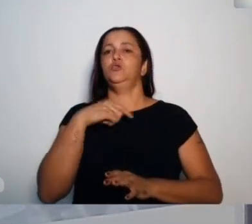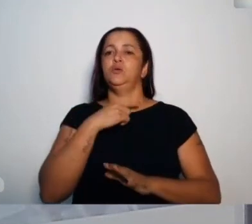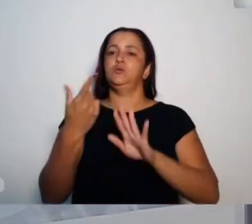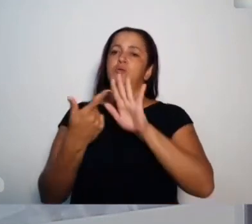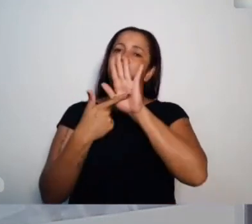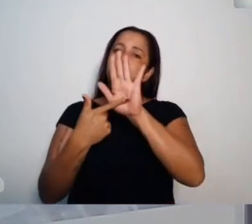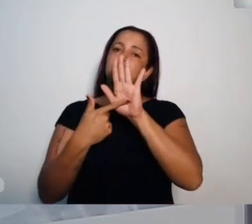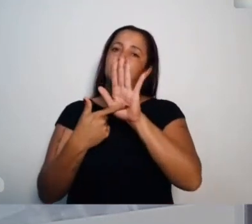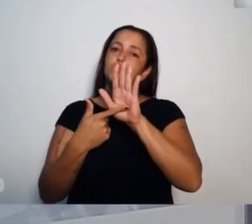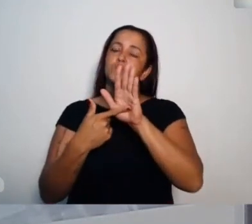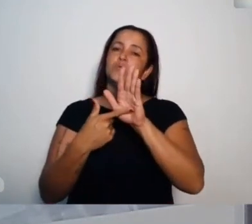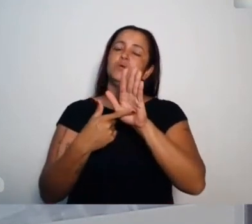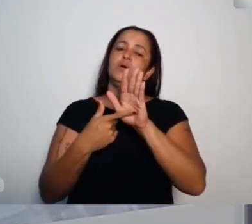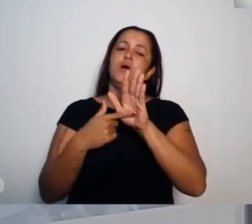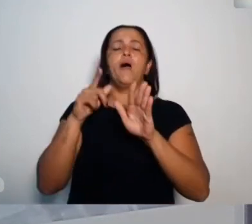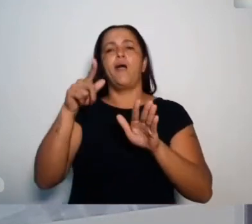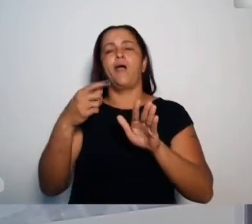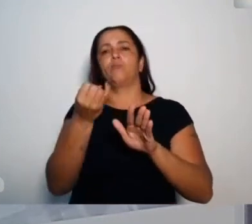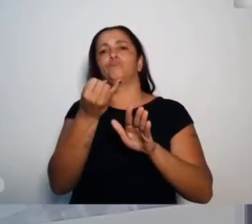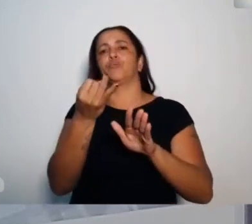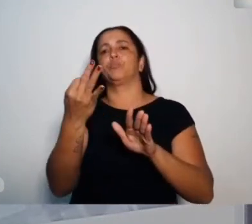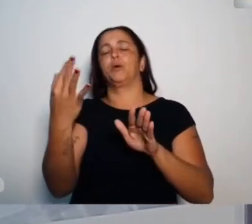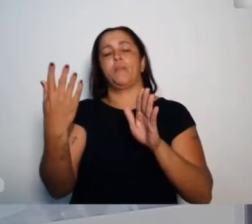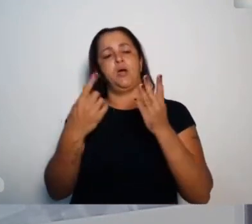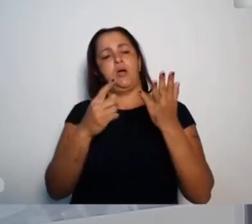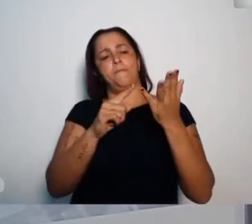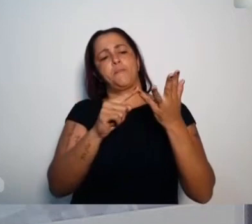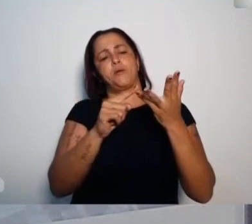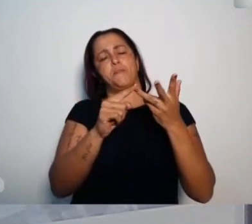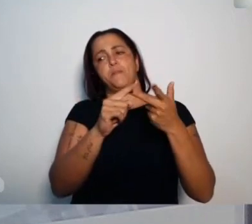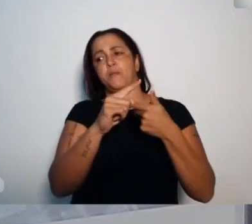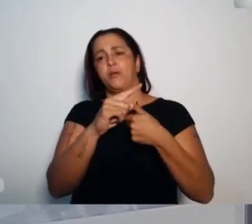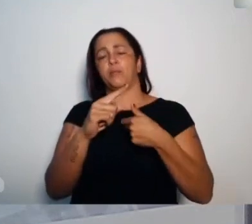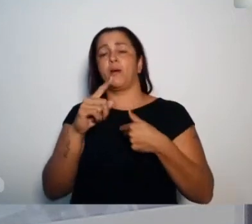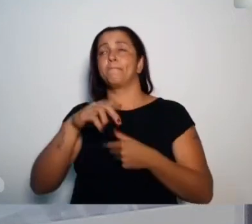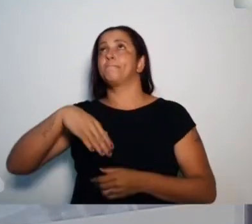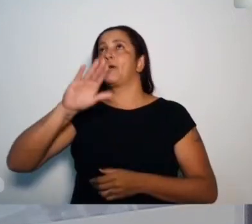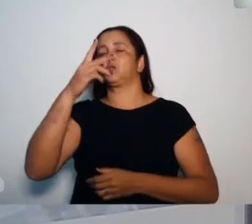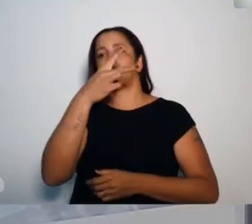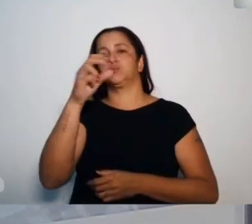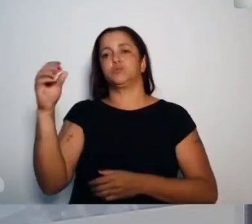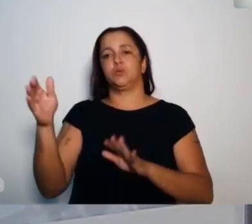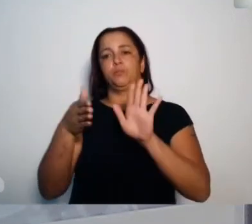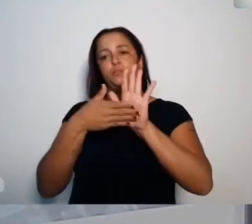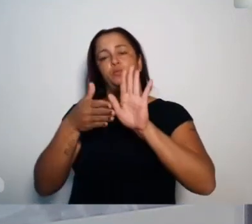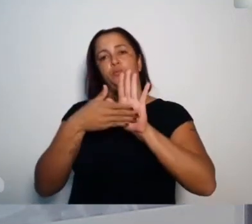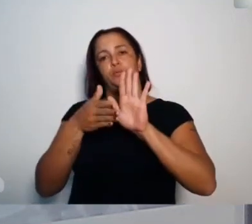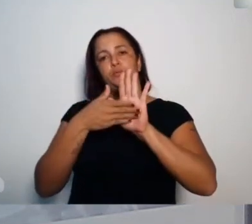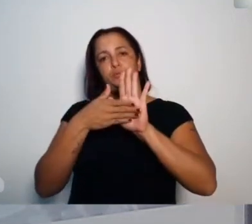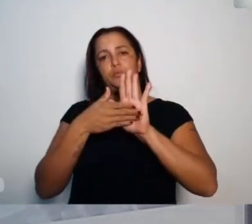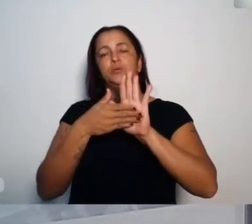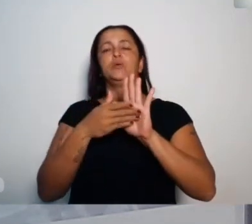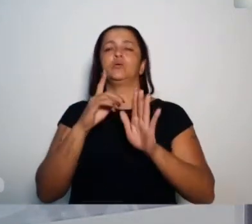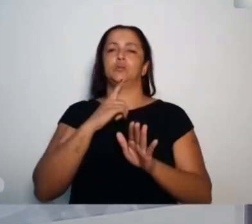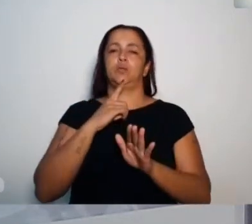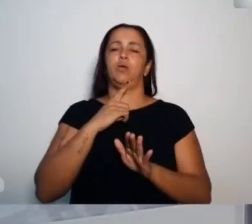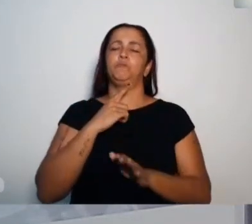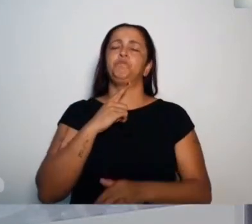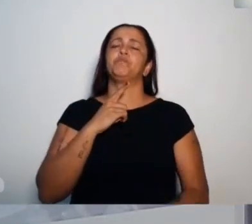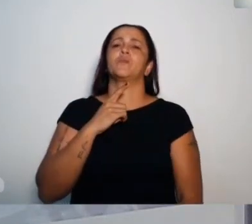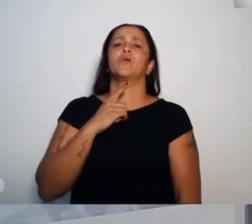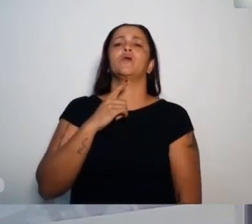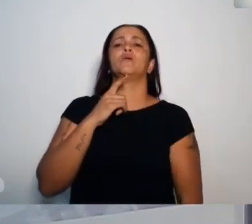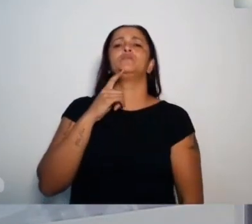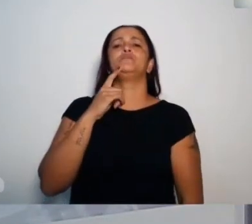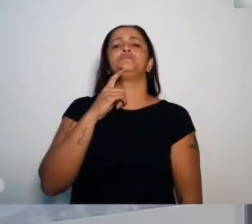que são números expressivos, são mais de 200 proposituras, e essas proposituras, esses requerimentos, não são do vereador